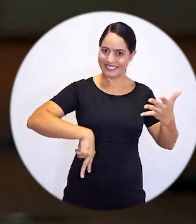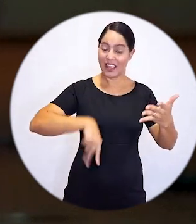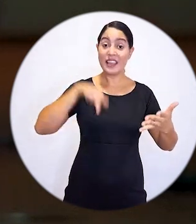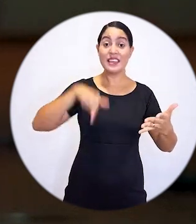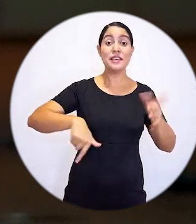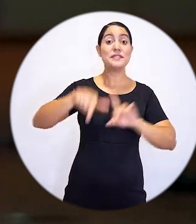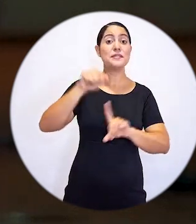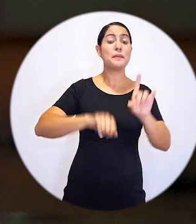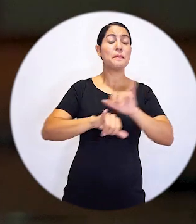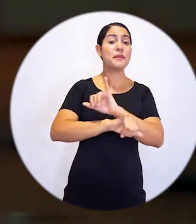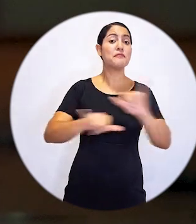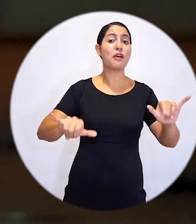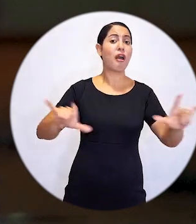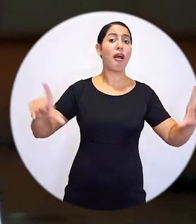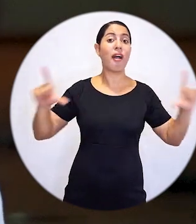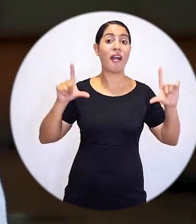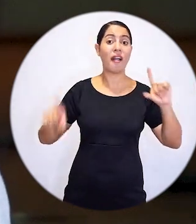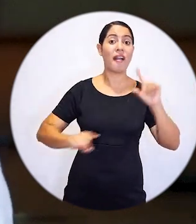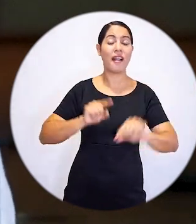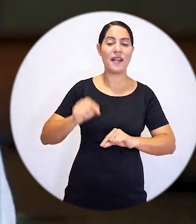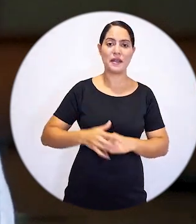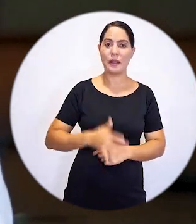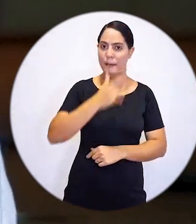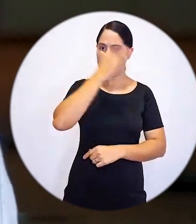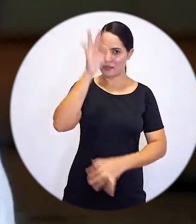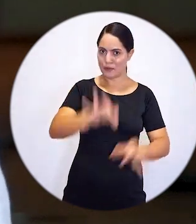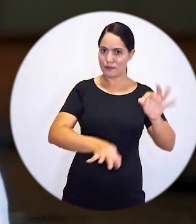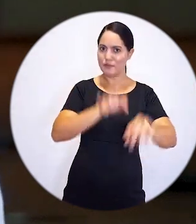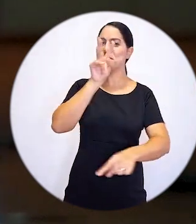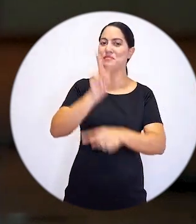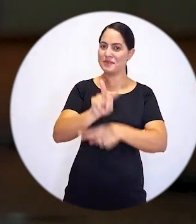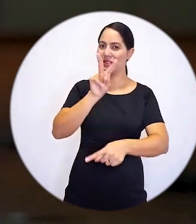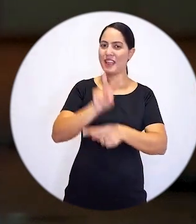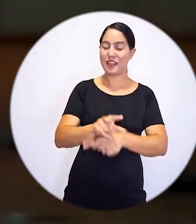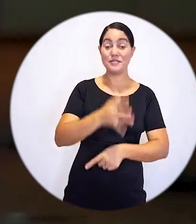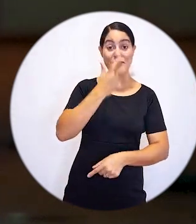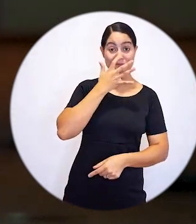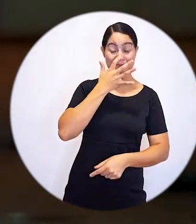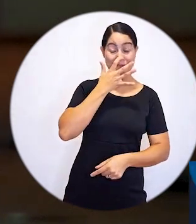a publicação deste mês destaca a proteção de quem protege a